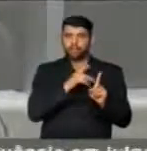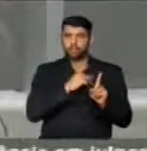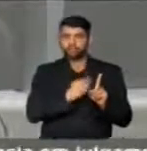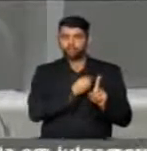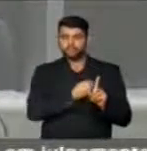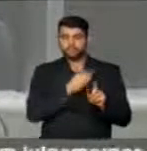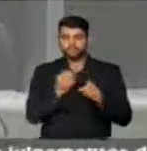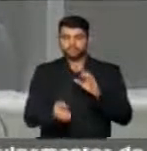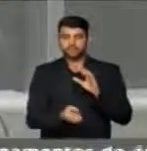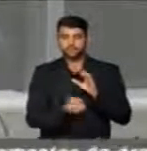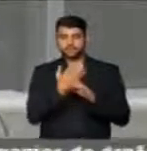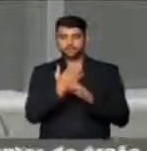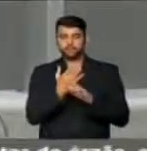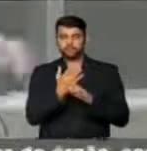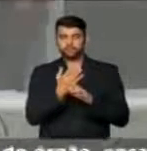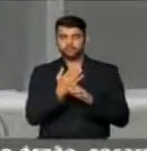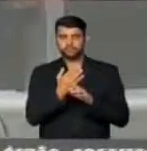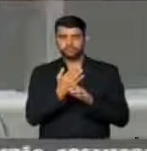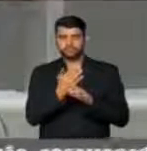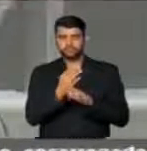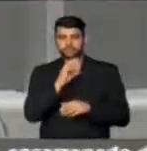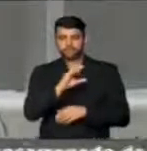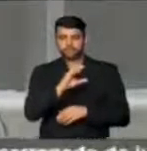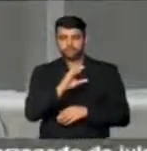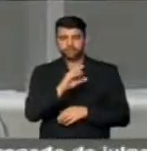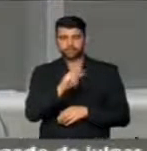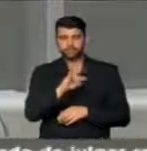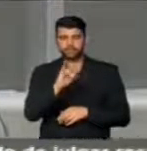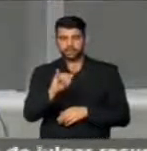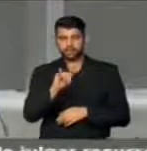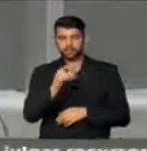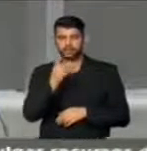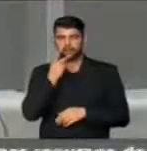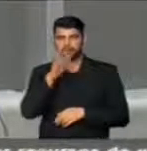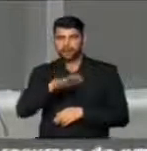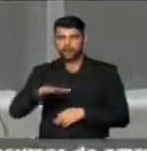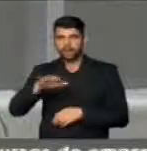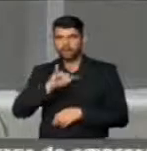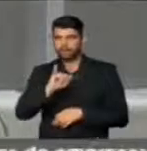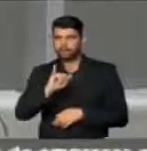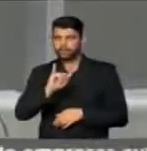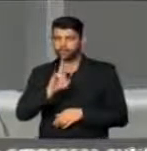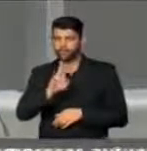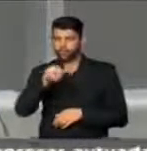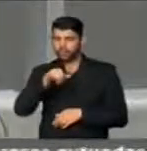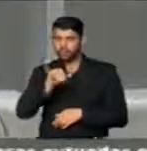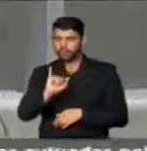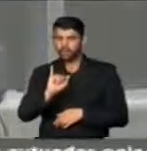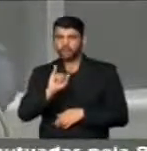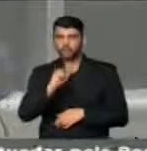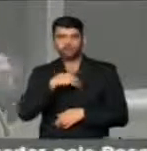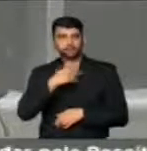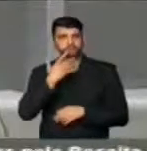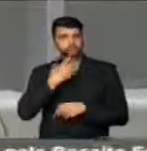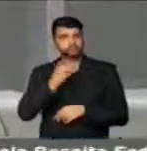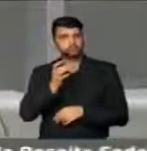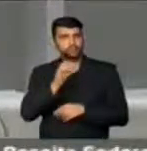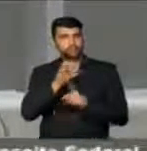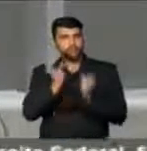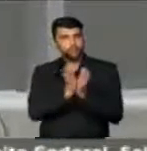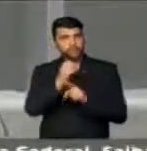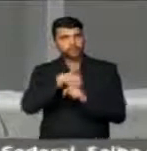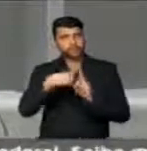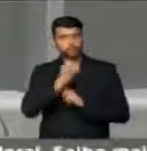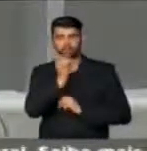através de uma criação de uma CPI em relação à UNE. Quero dizer que o movimento social não vai se acovardar,